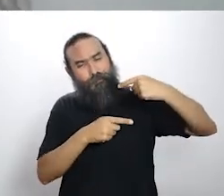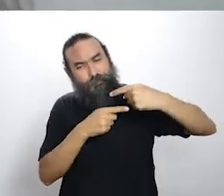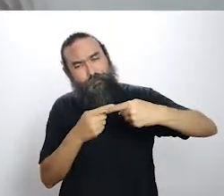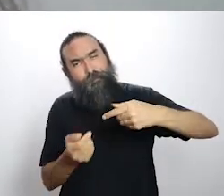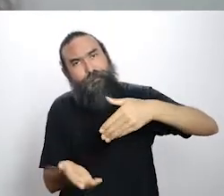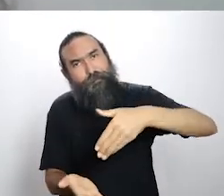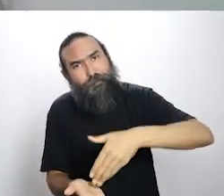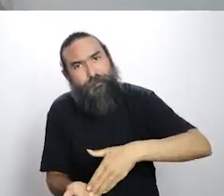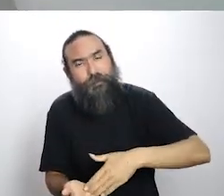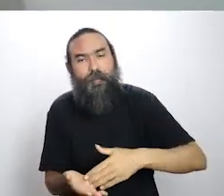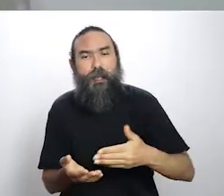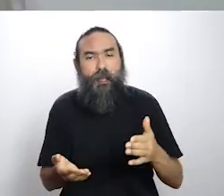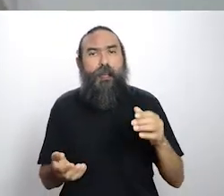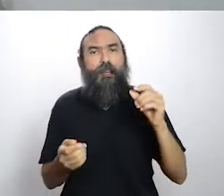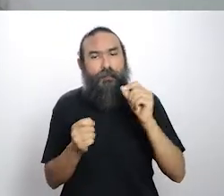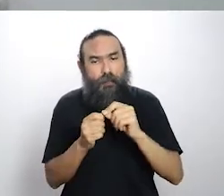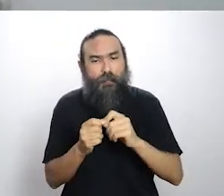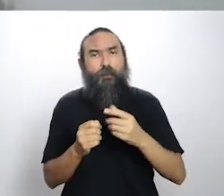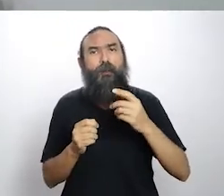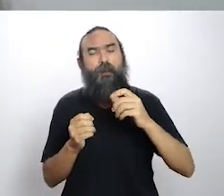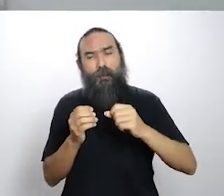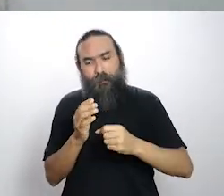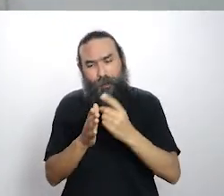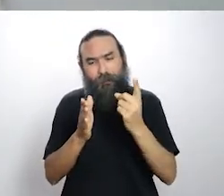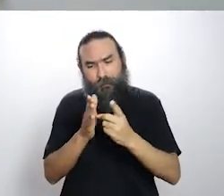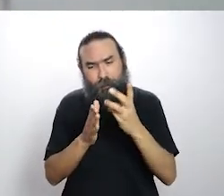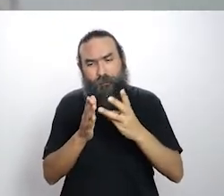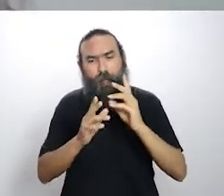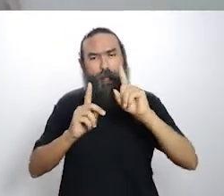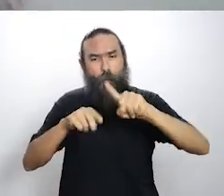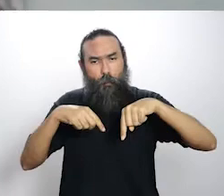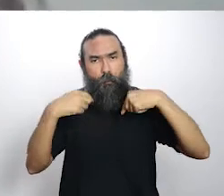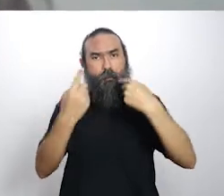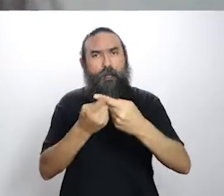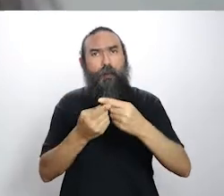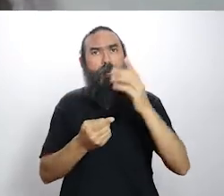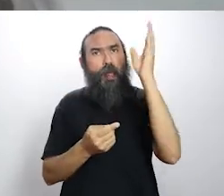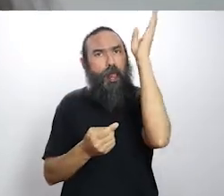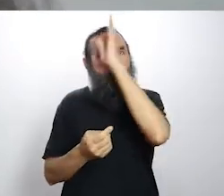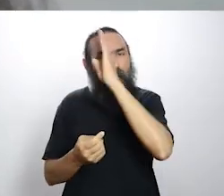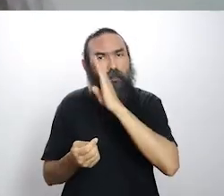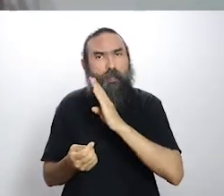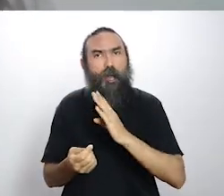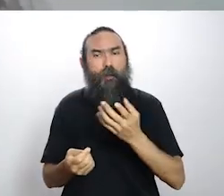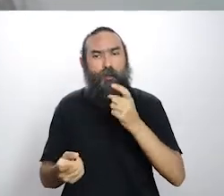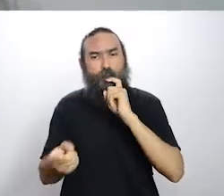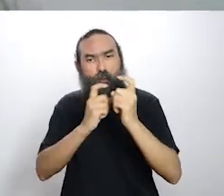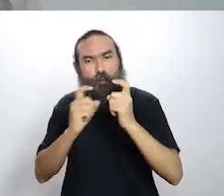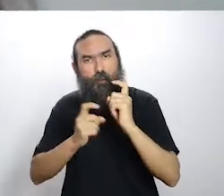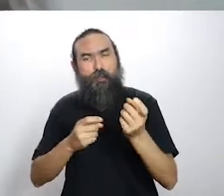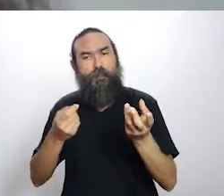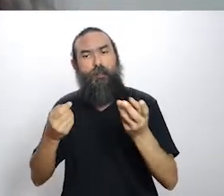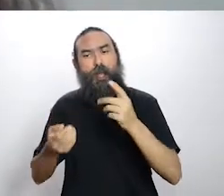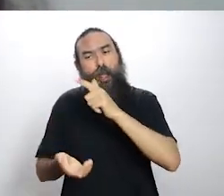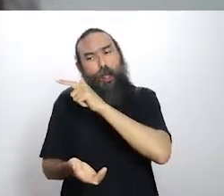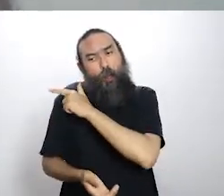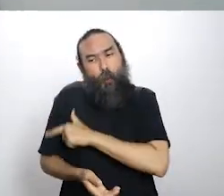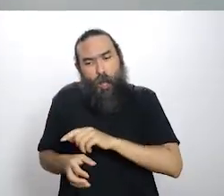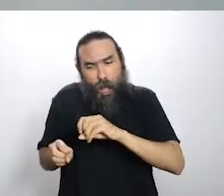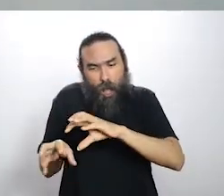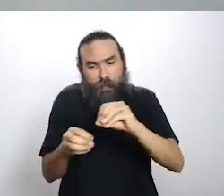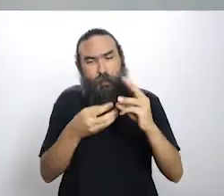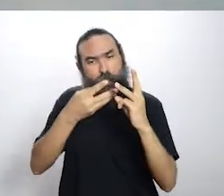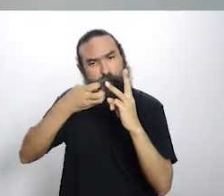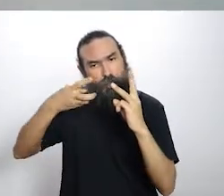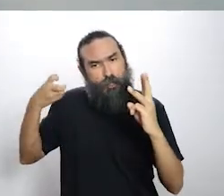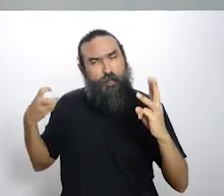foram realizadas algumas conferências. Teve a Conferência Nacional de Educação Escolar Indígena em 2009.